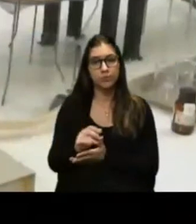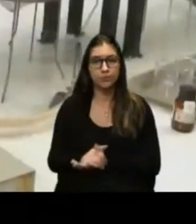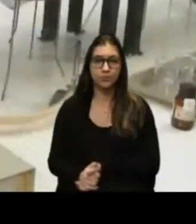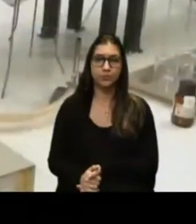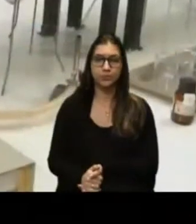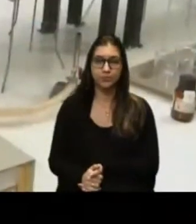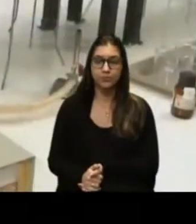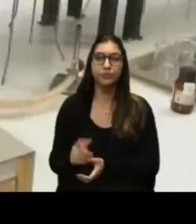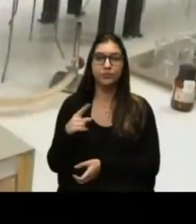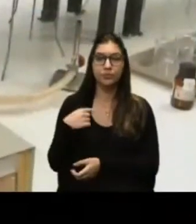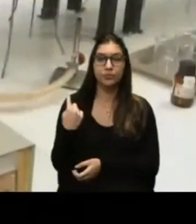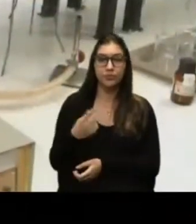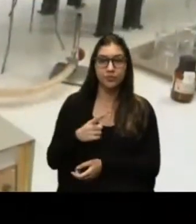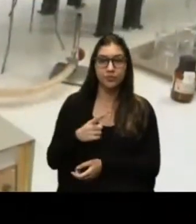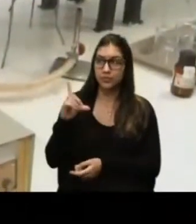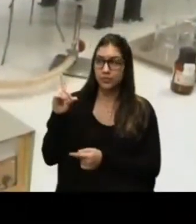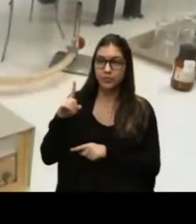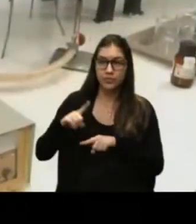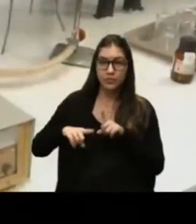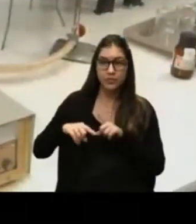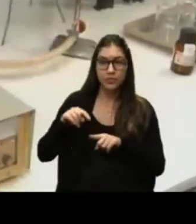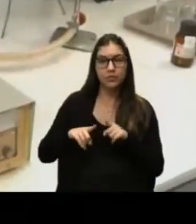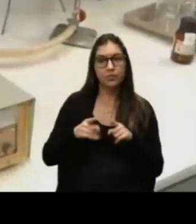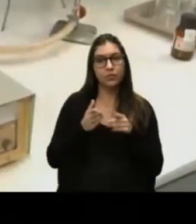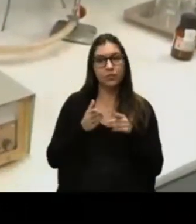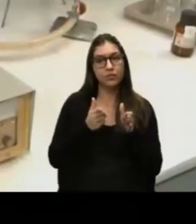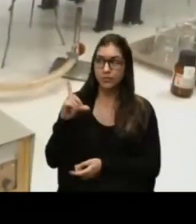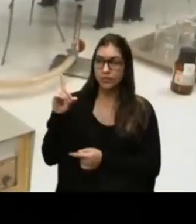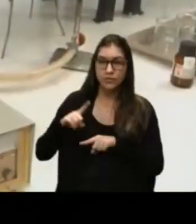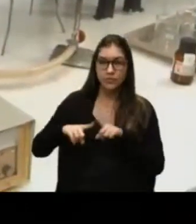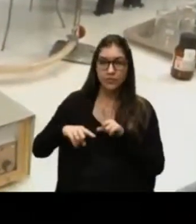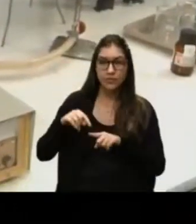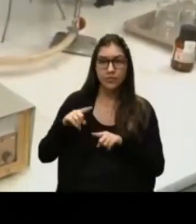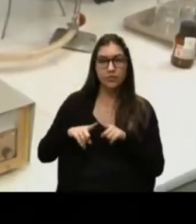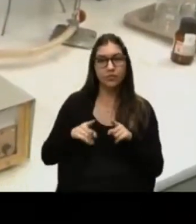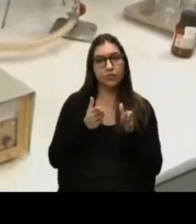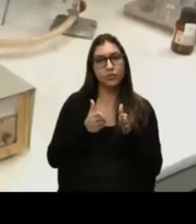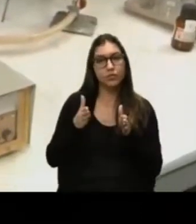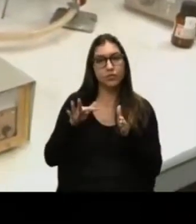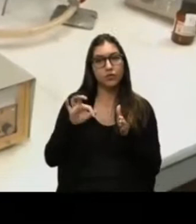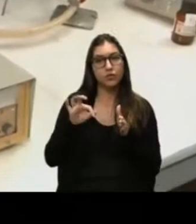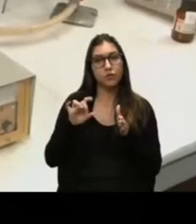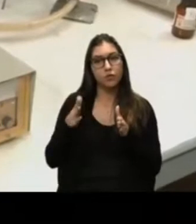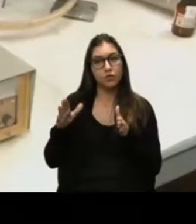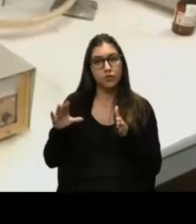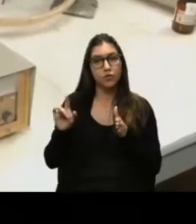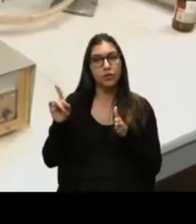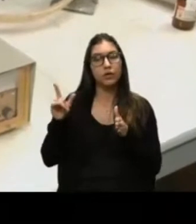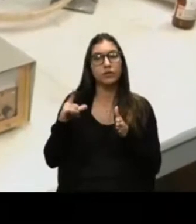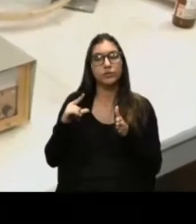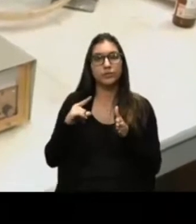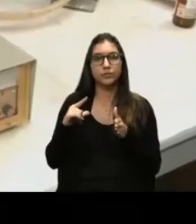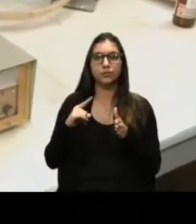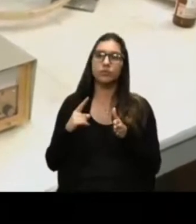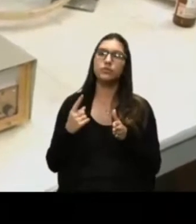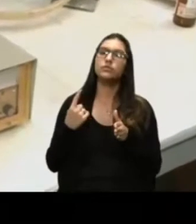fusão. Então, nós temos que esse equipamento de determinação de ponto de fusão, ele possui